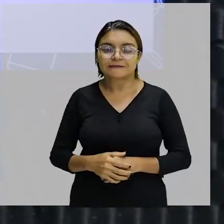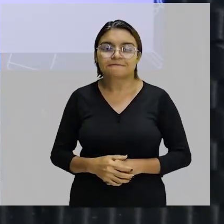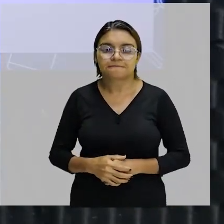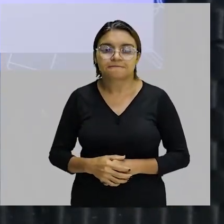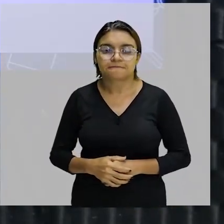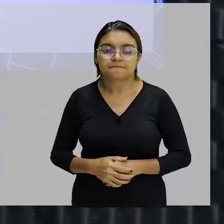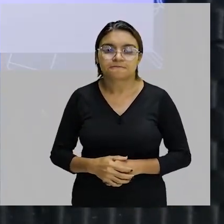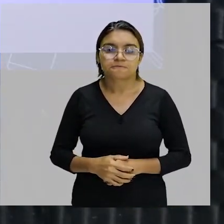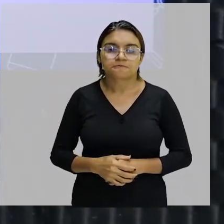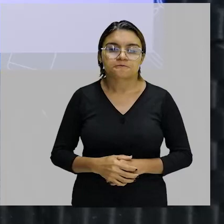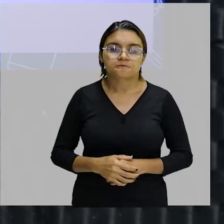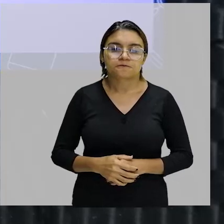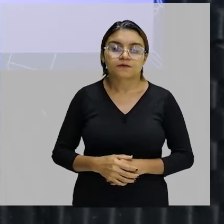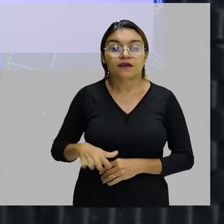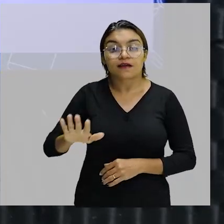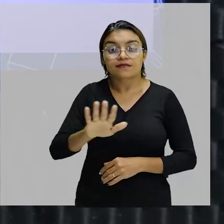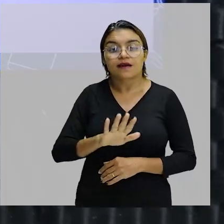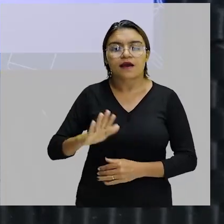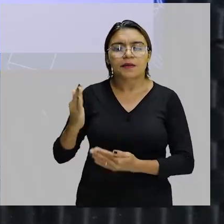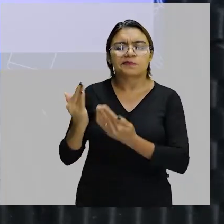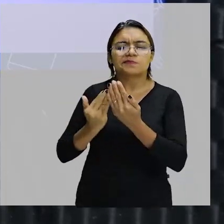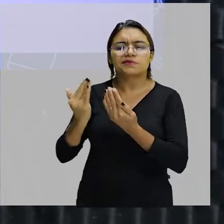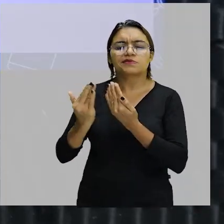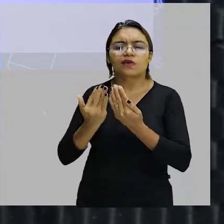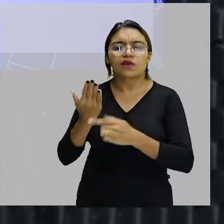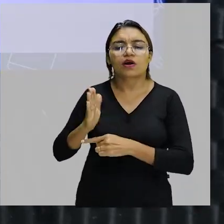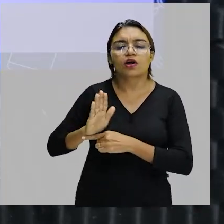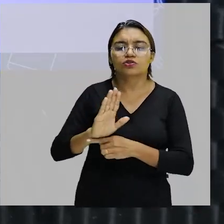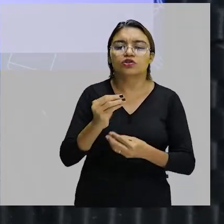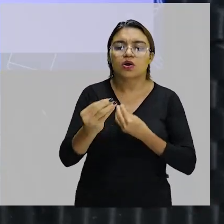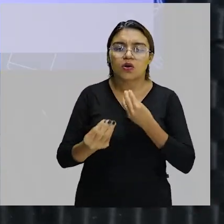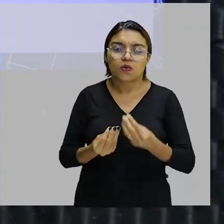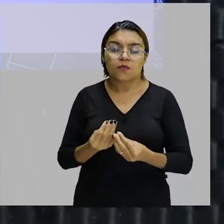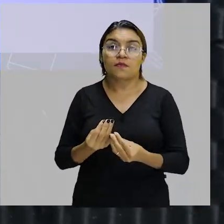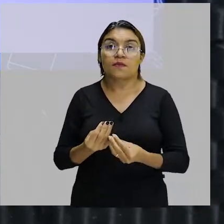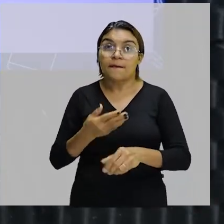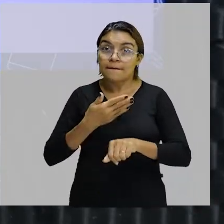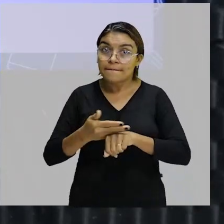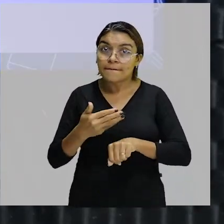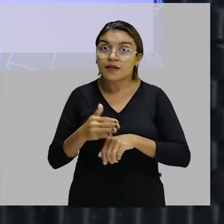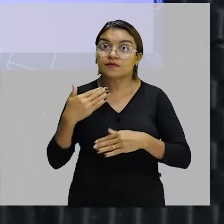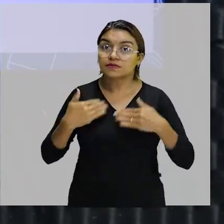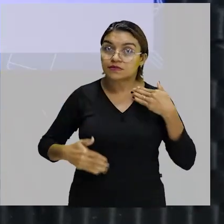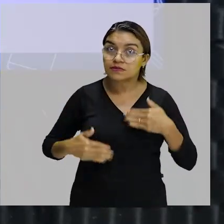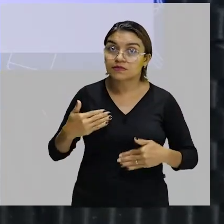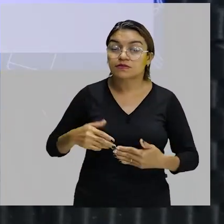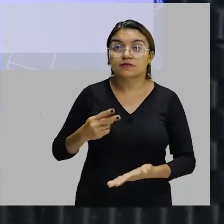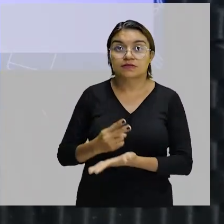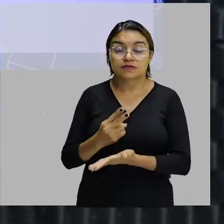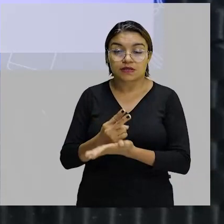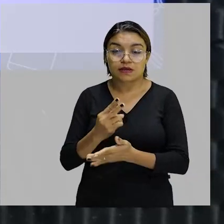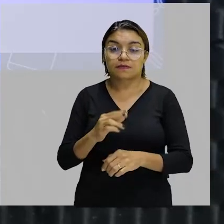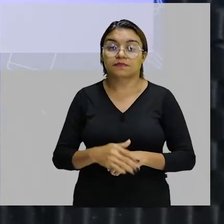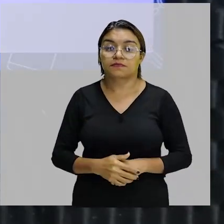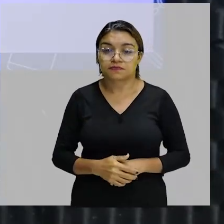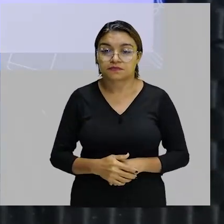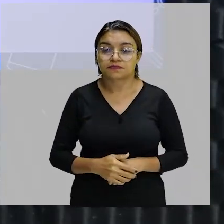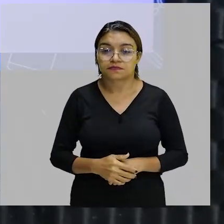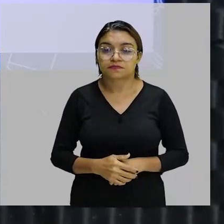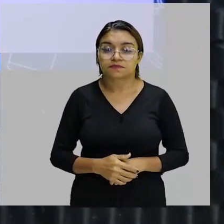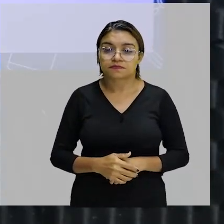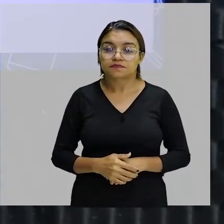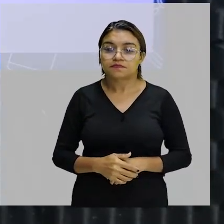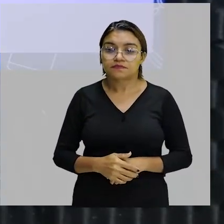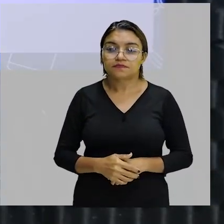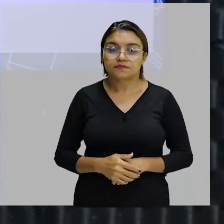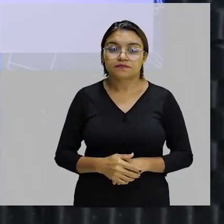Benefícios psicológicos. A prática de exercícios regulares, além dos benefícios fisiológicos, esses que eu elenquei ainda há pouco